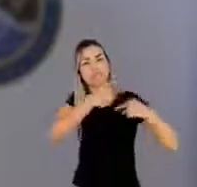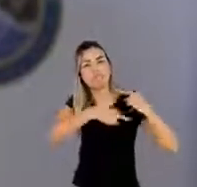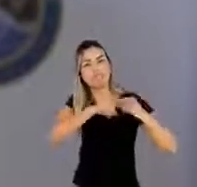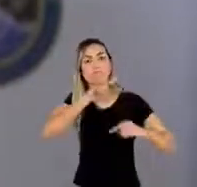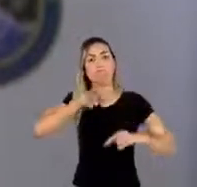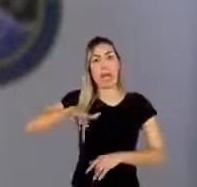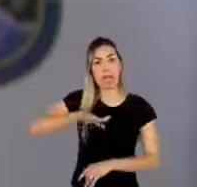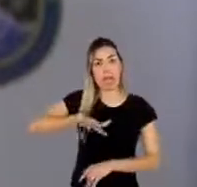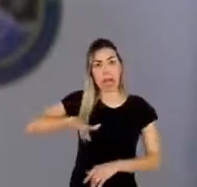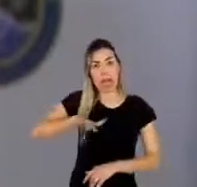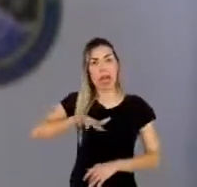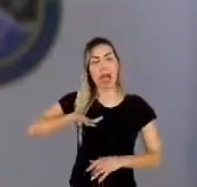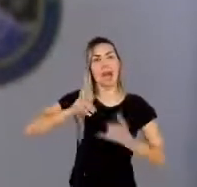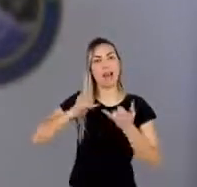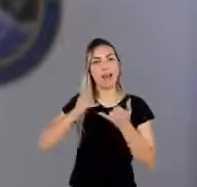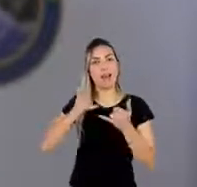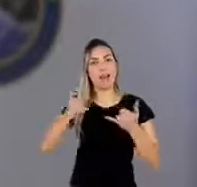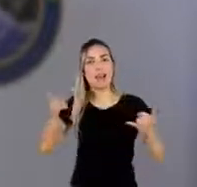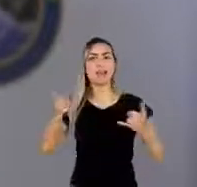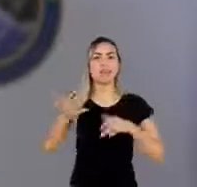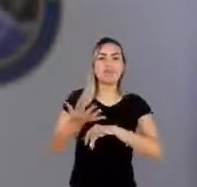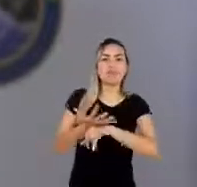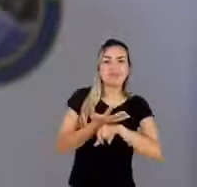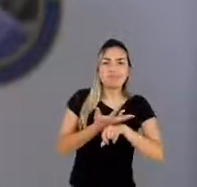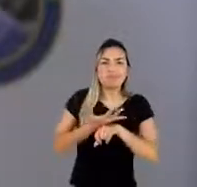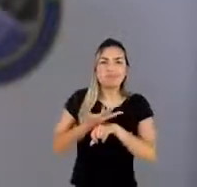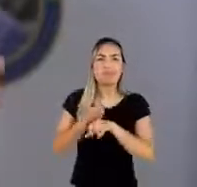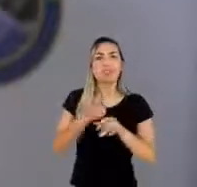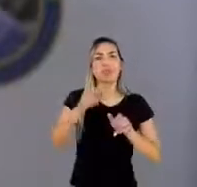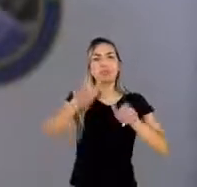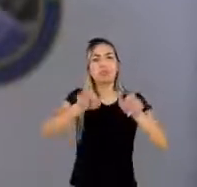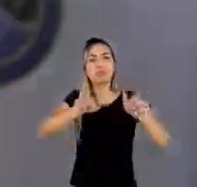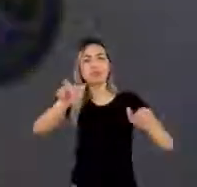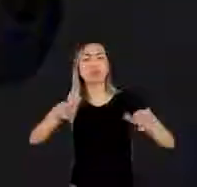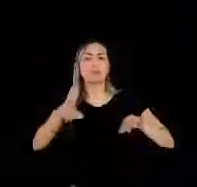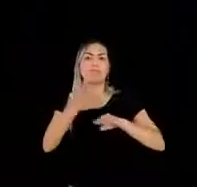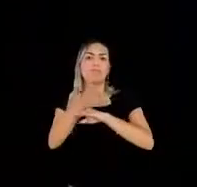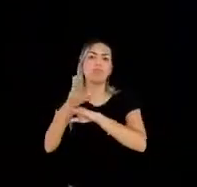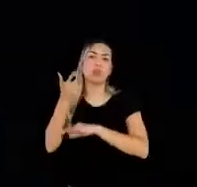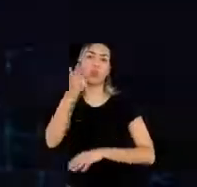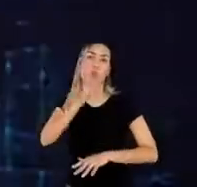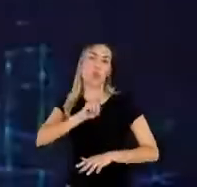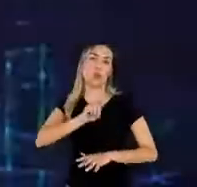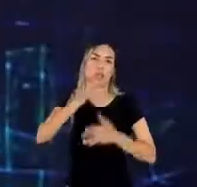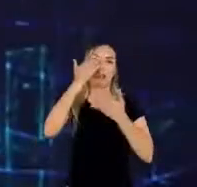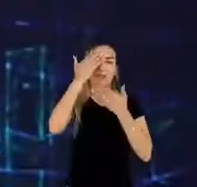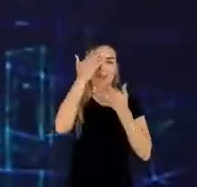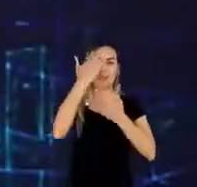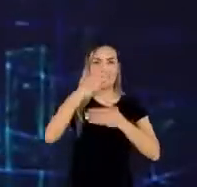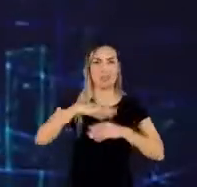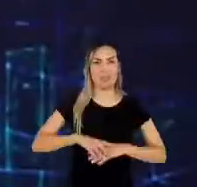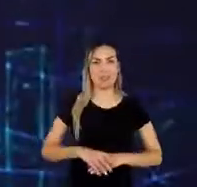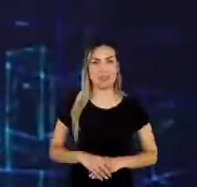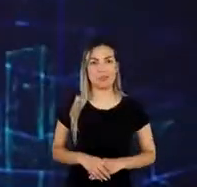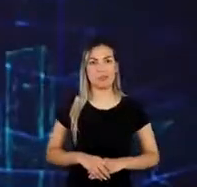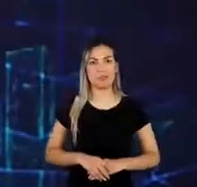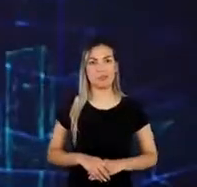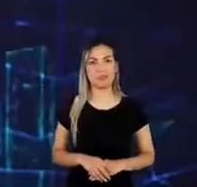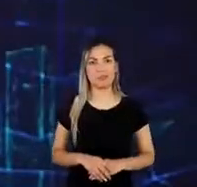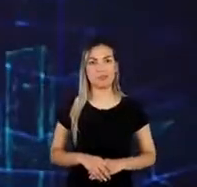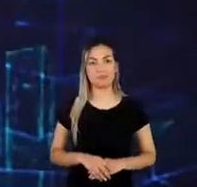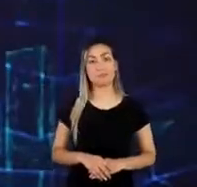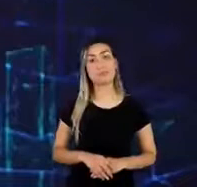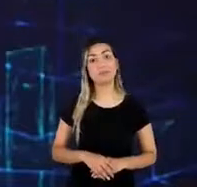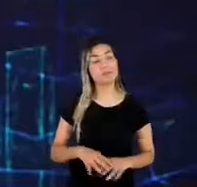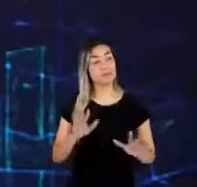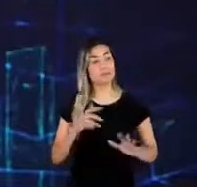moderno e mais acessível a toda a população brasileira muito obrigado é nós